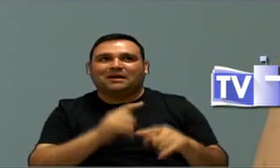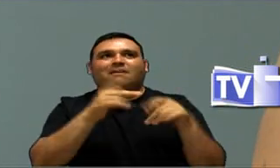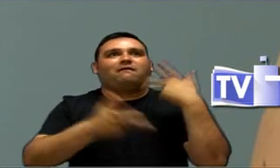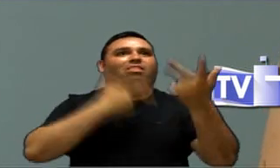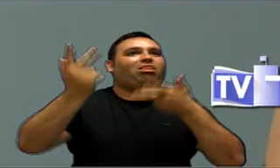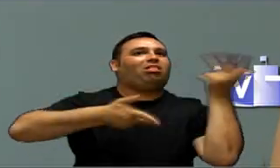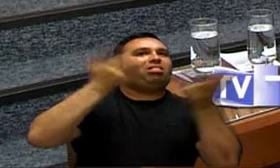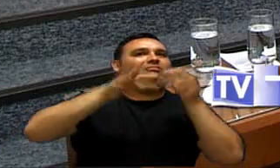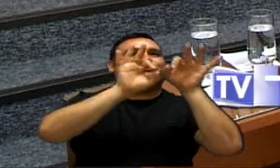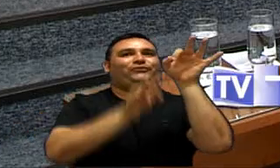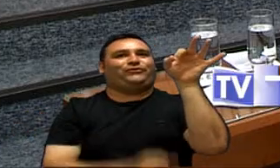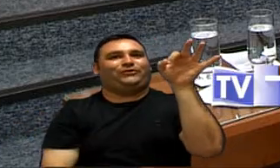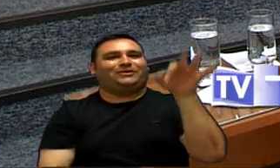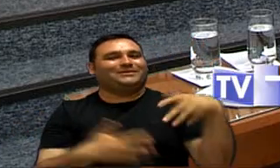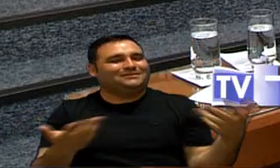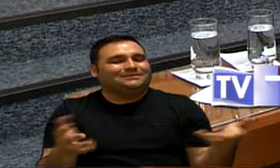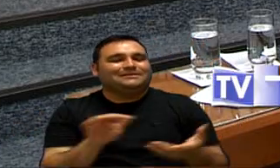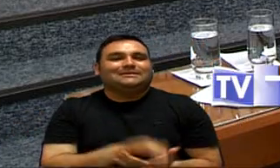falando...